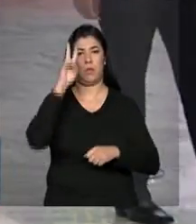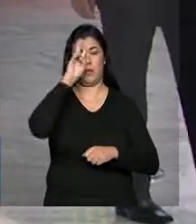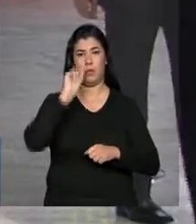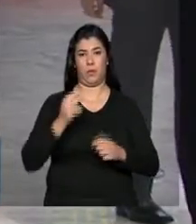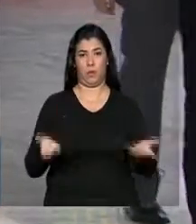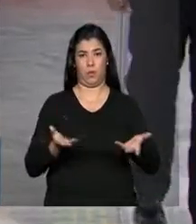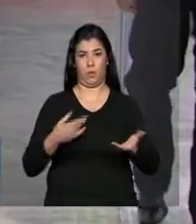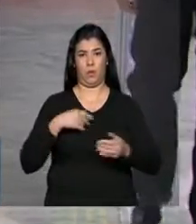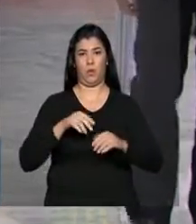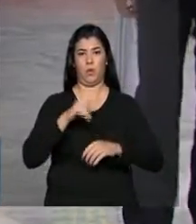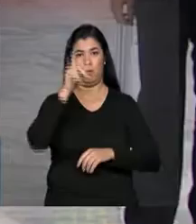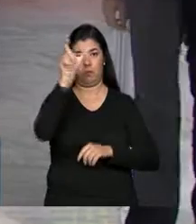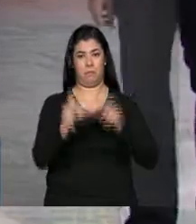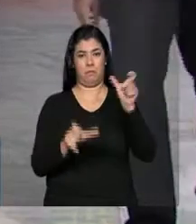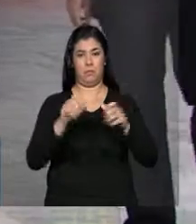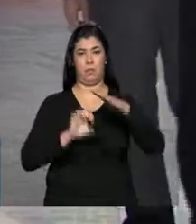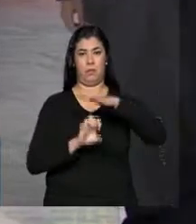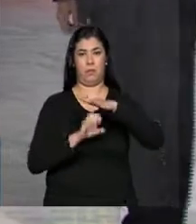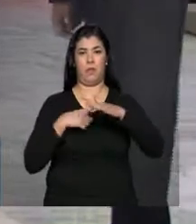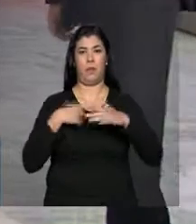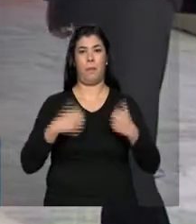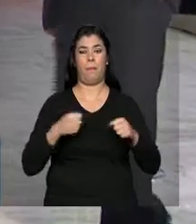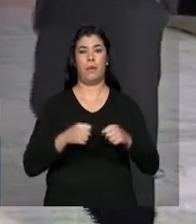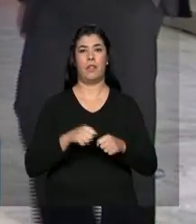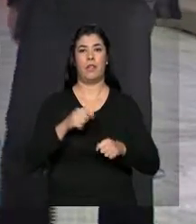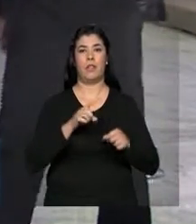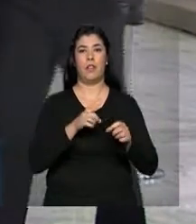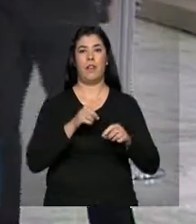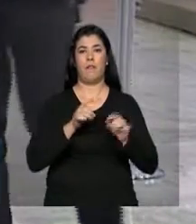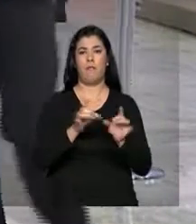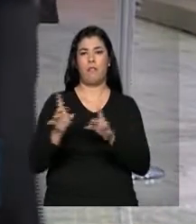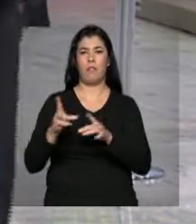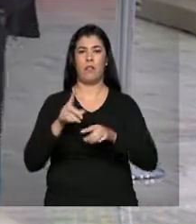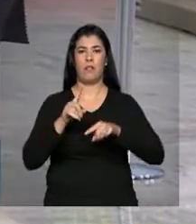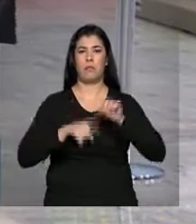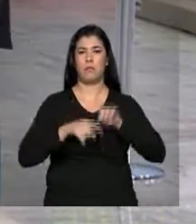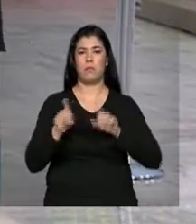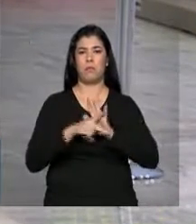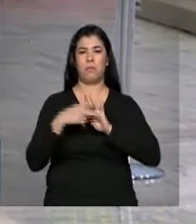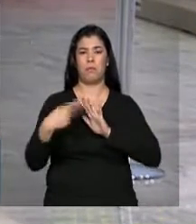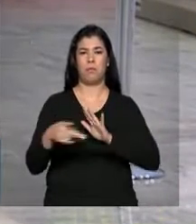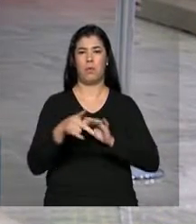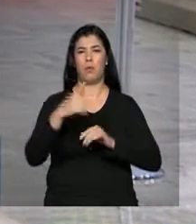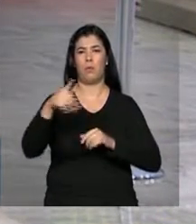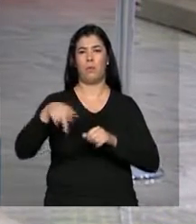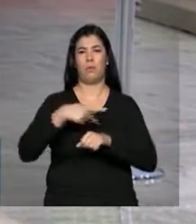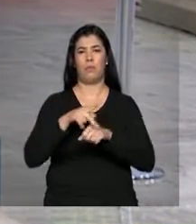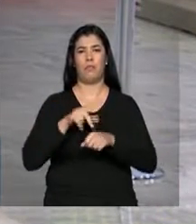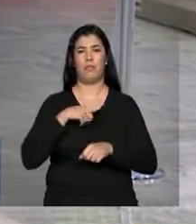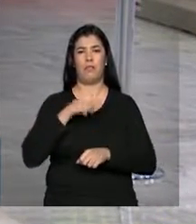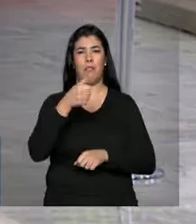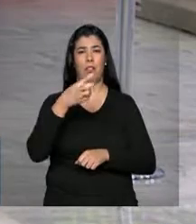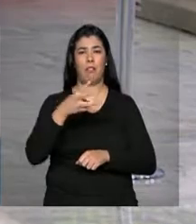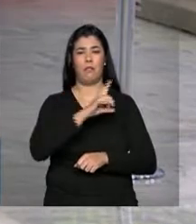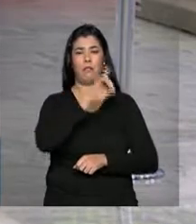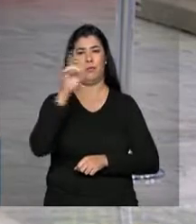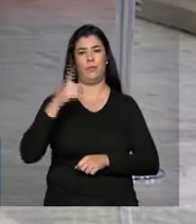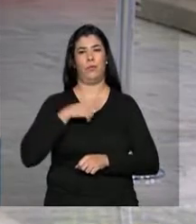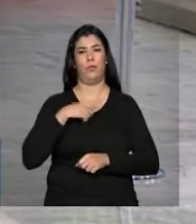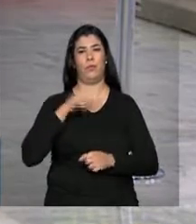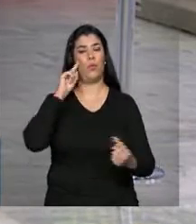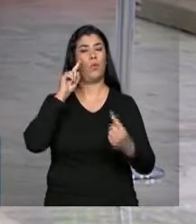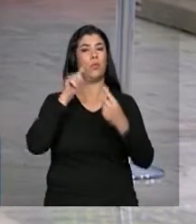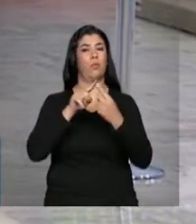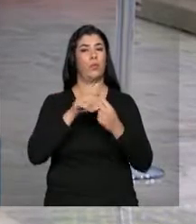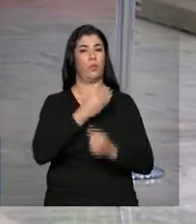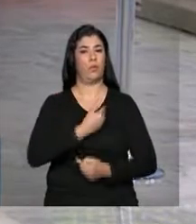o empresário que deseja exportar algum item leva em média 13 dias para concluir o processo. A meta do